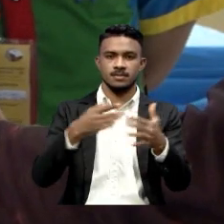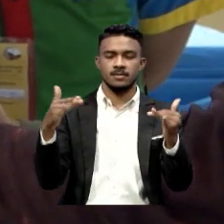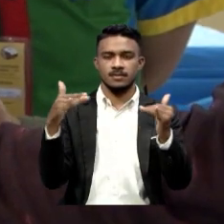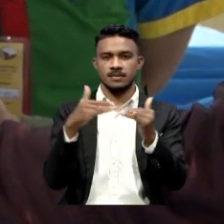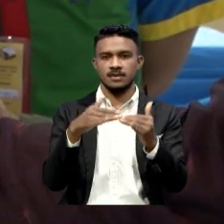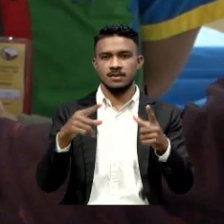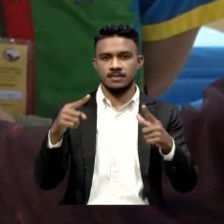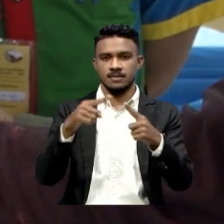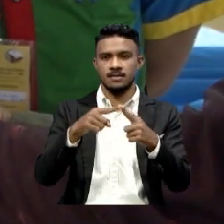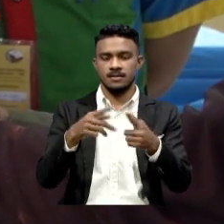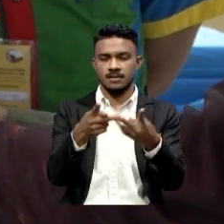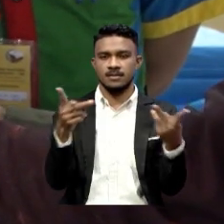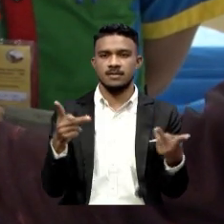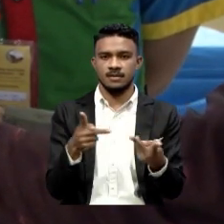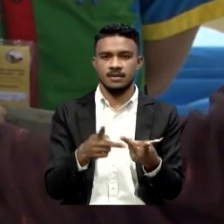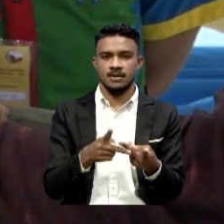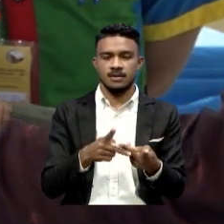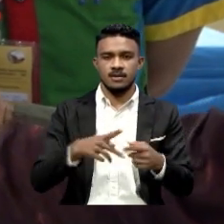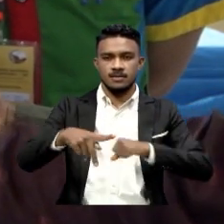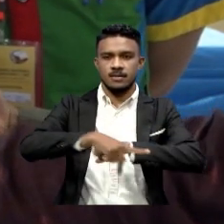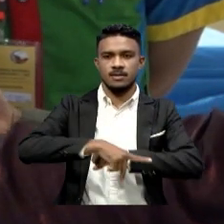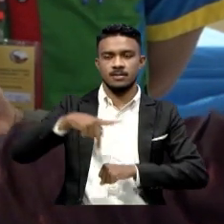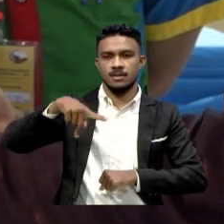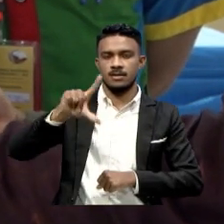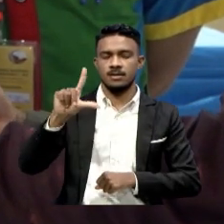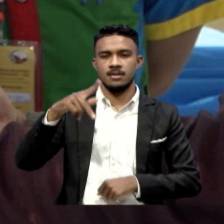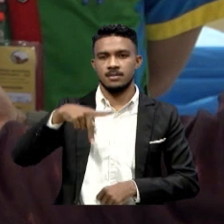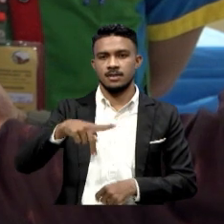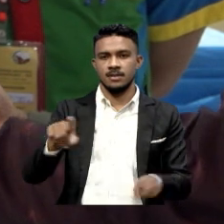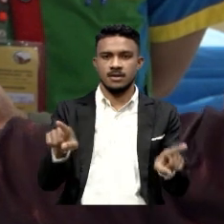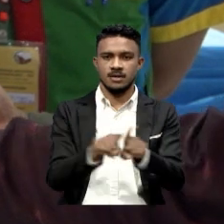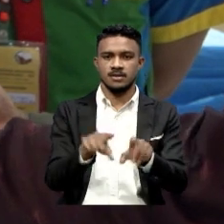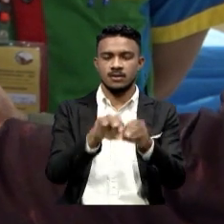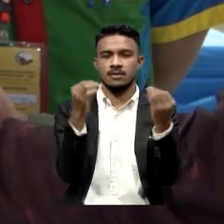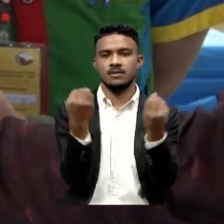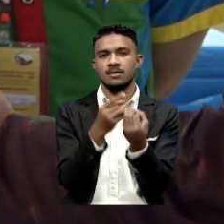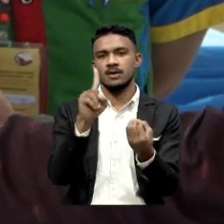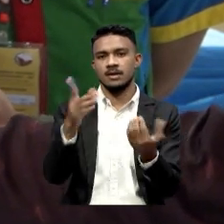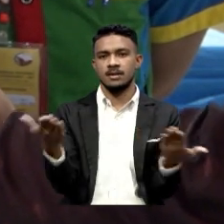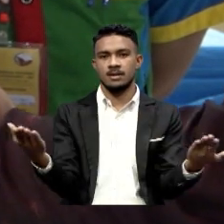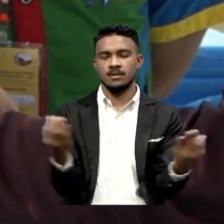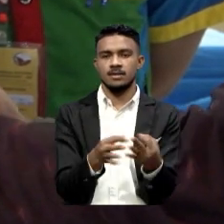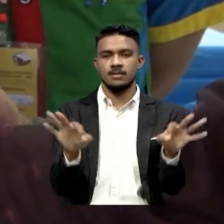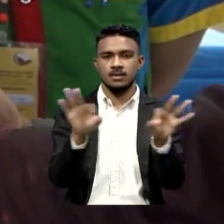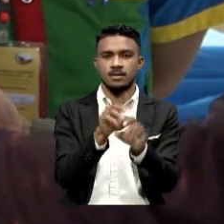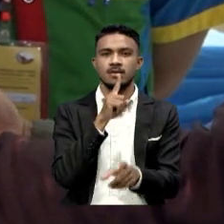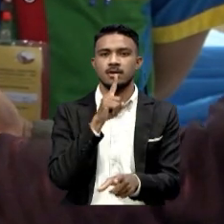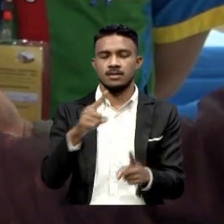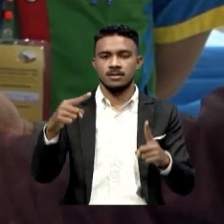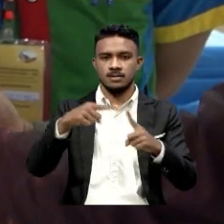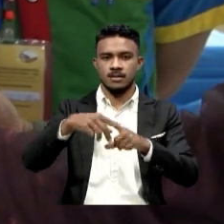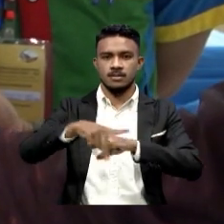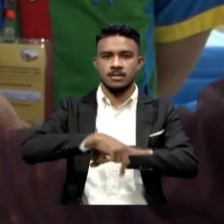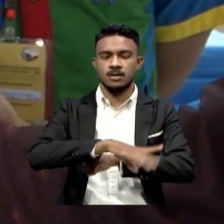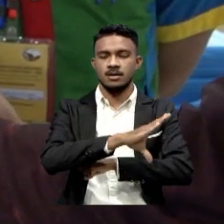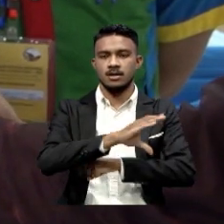para Centro de Estudo Estratégico, Partido Libertação Popular. Nesse órgão, irá ser importante ter tempos para o partido.